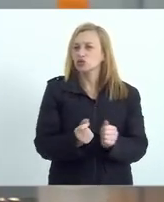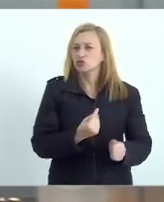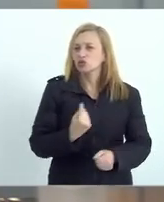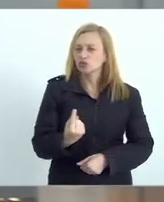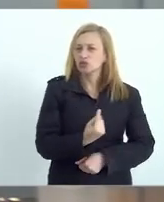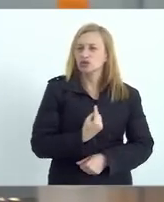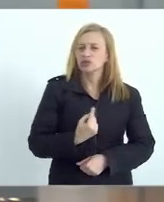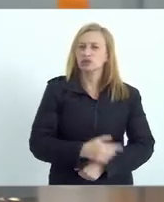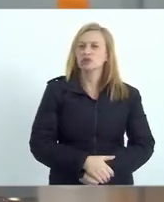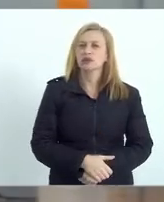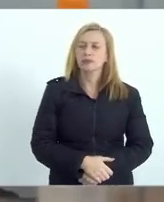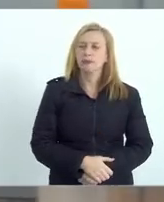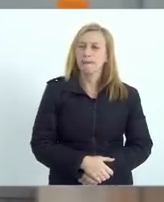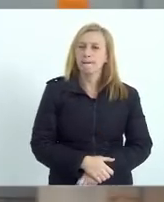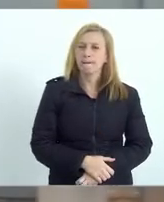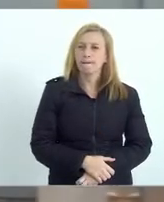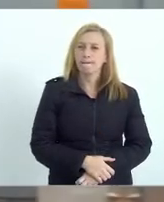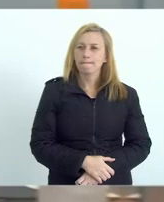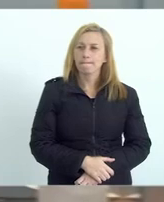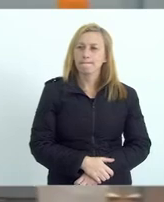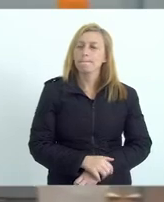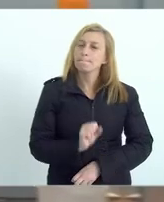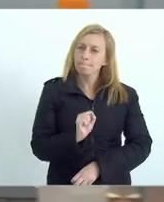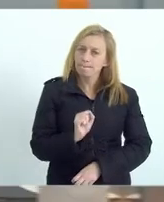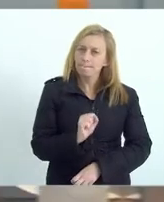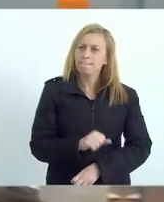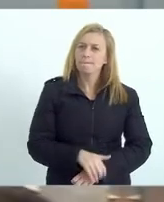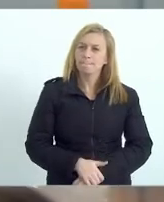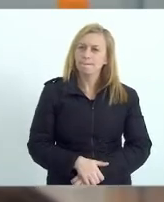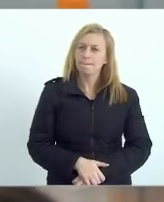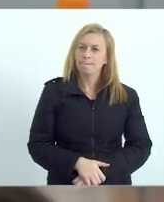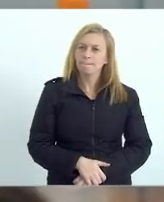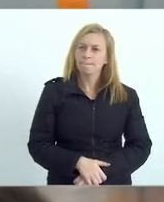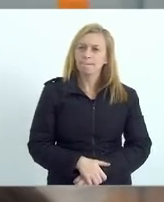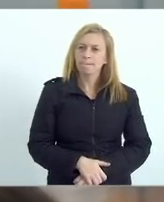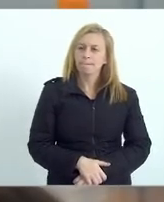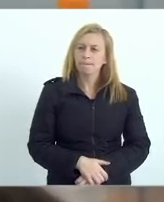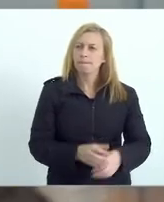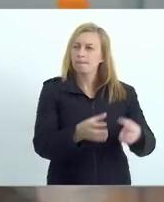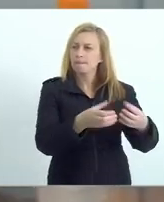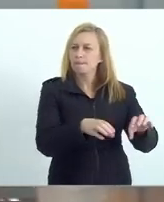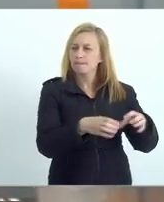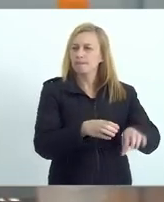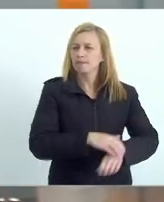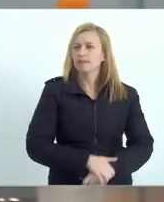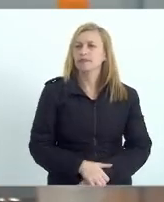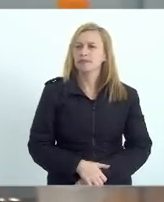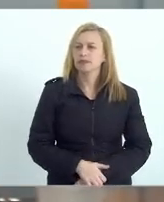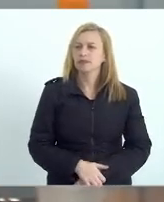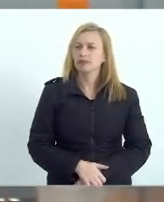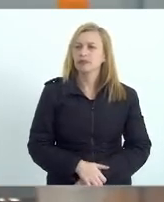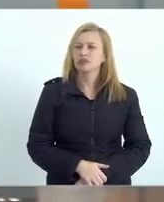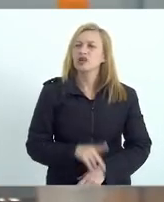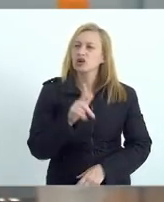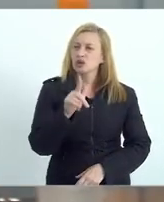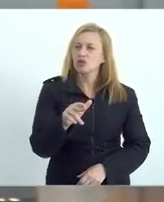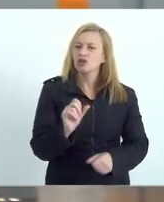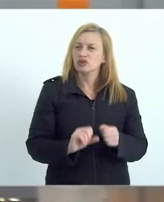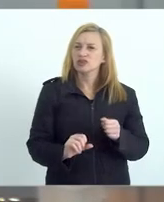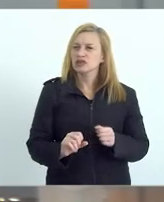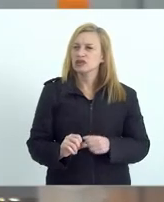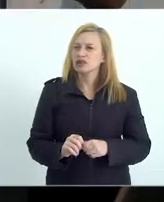candidatos aqui a gente puder fazer a abordagem aqui dos concursos similar ao que fizemos na